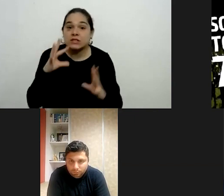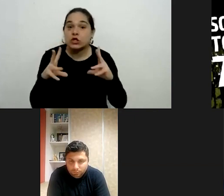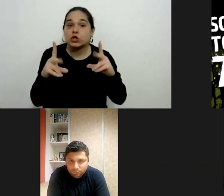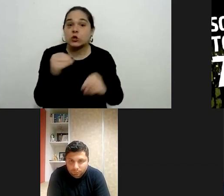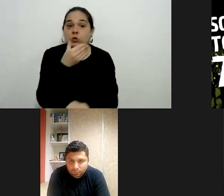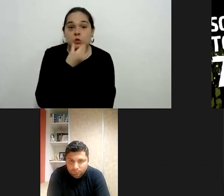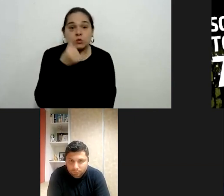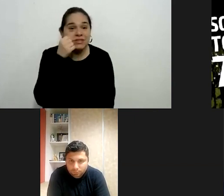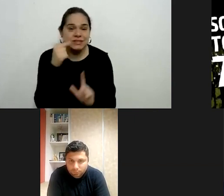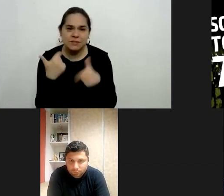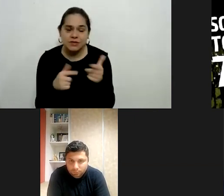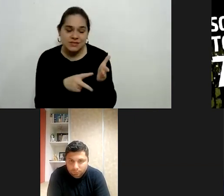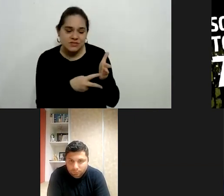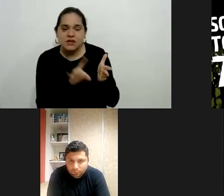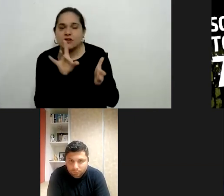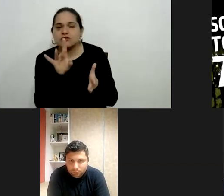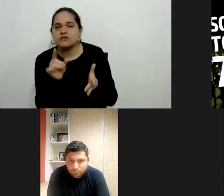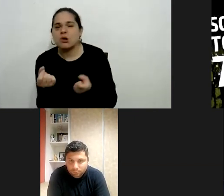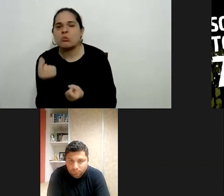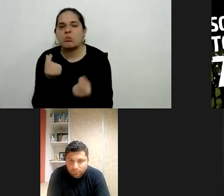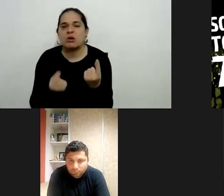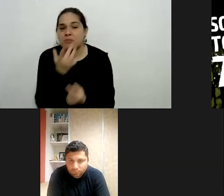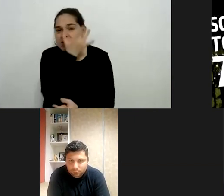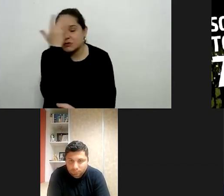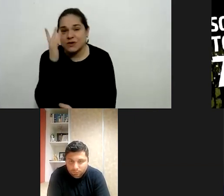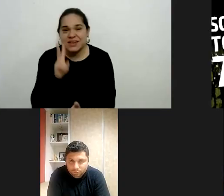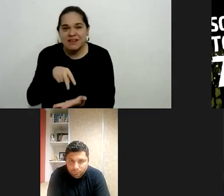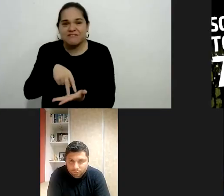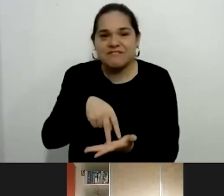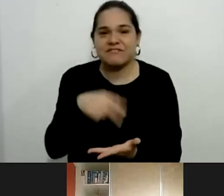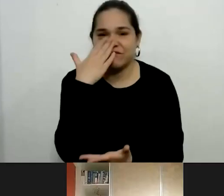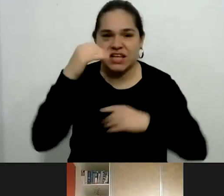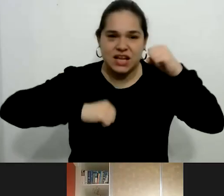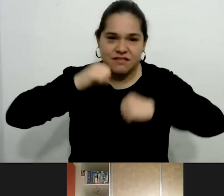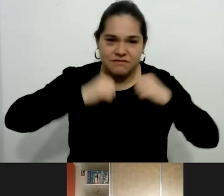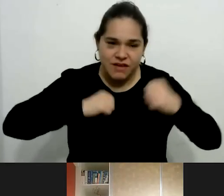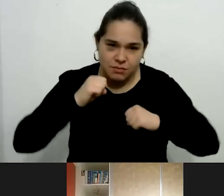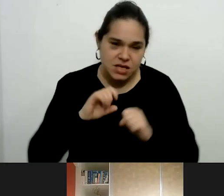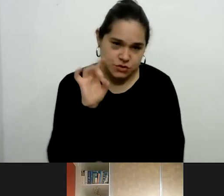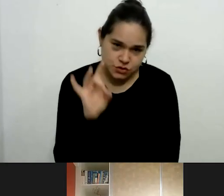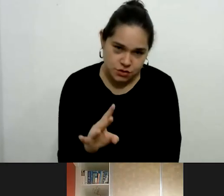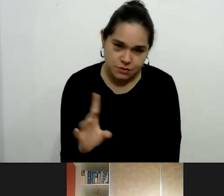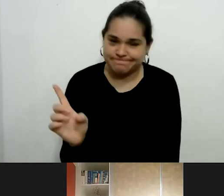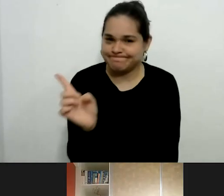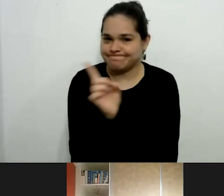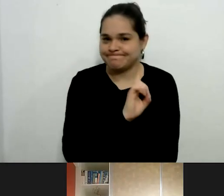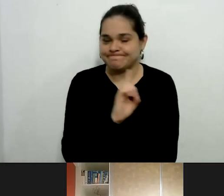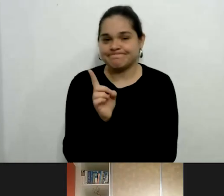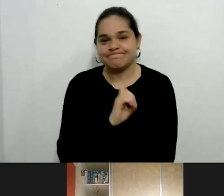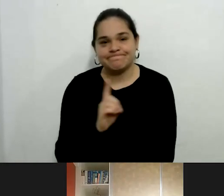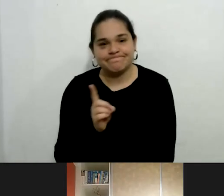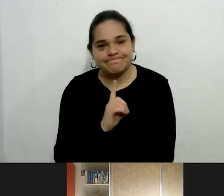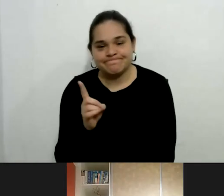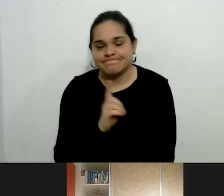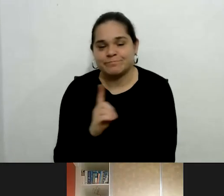o sindicato não é aquela meia dúzia de pessoa que vai para a porta de fábrica ou quando precisa fazer portaria na fábrica para fechar, parar, para poder chamar